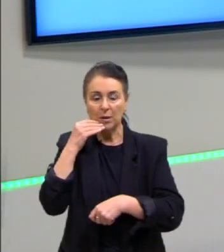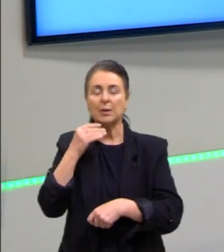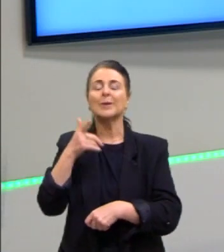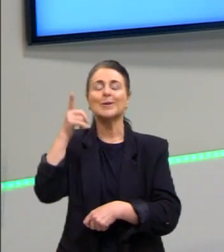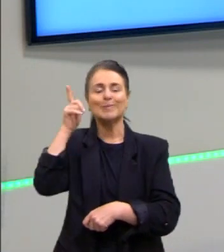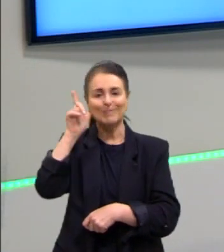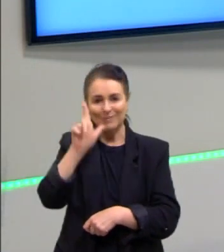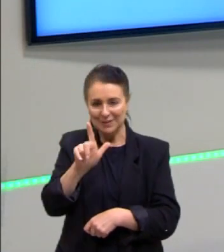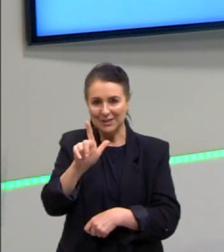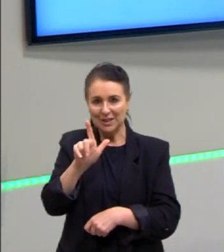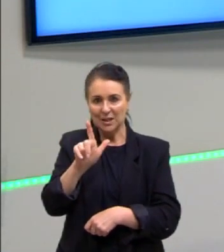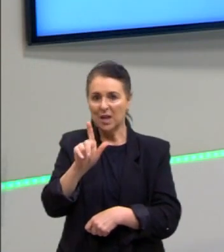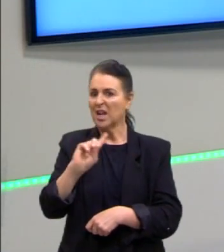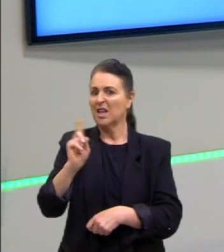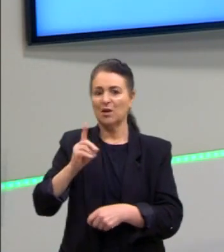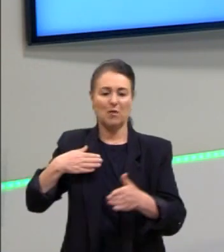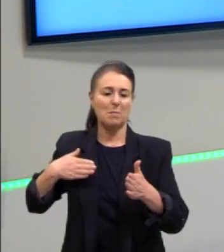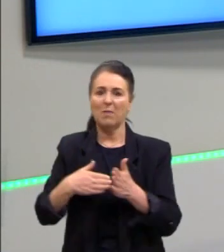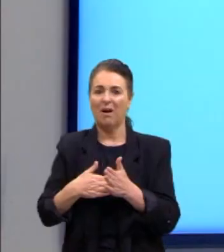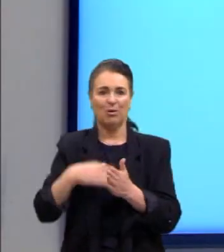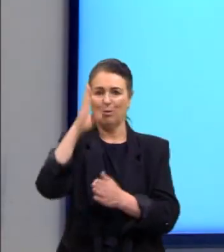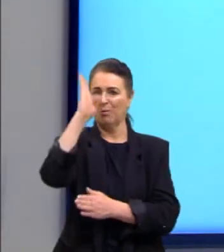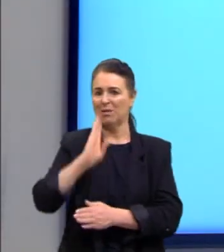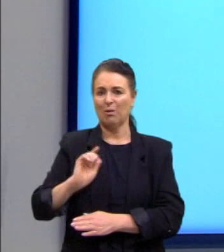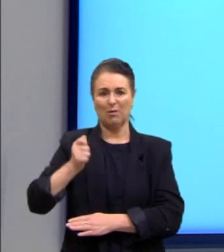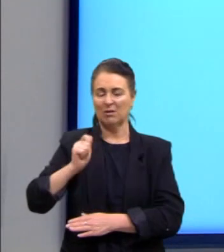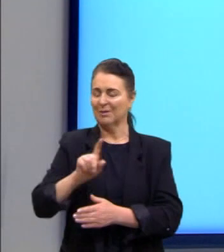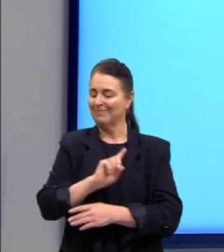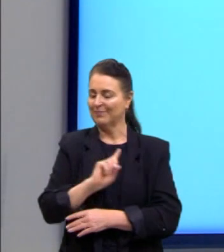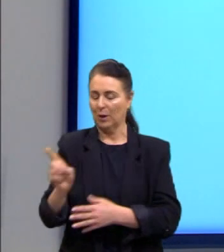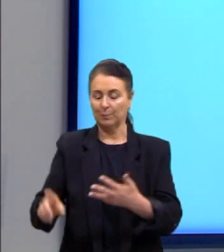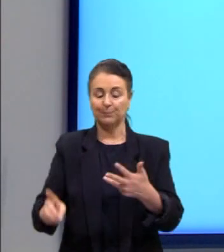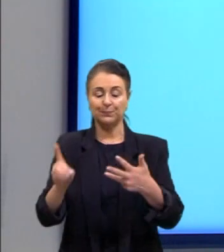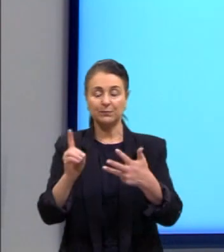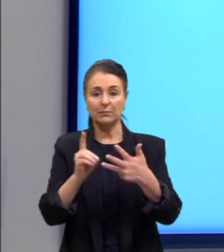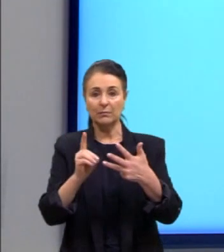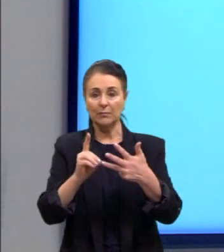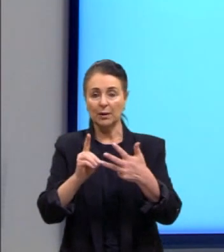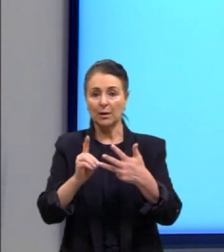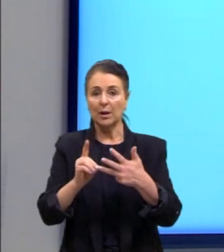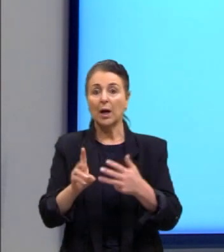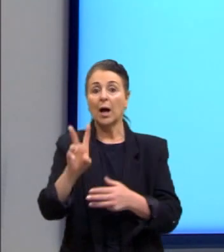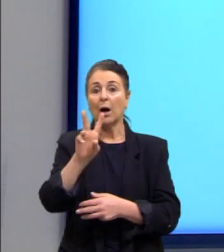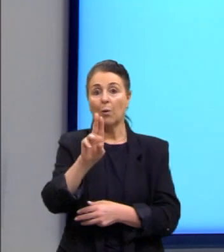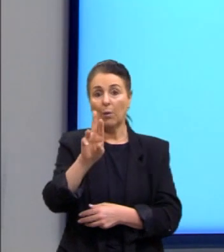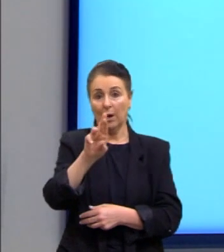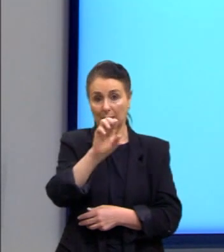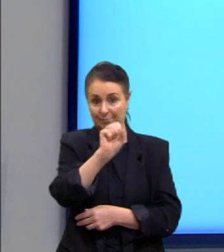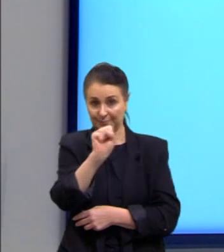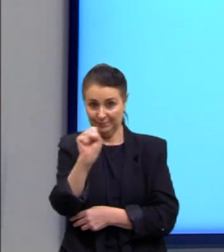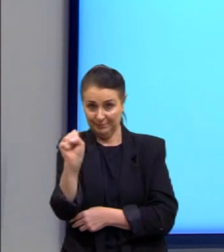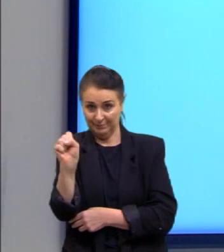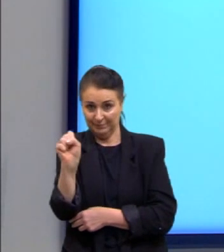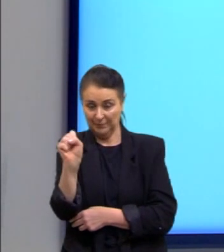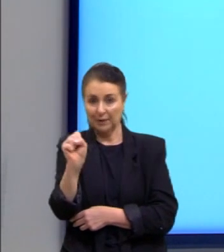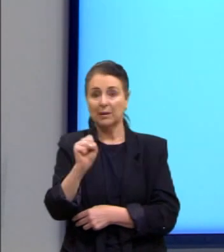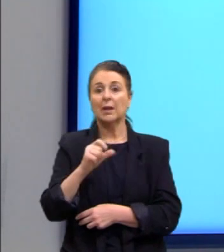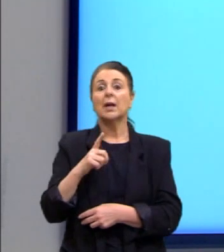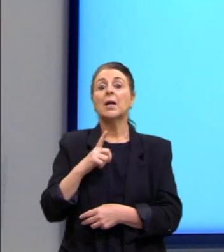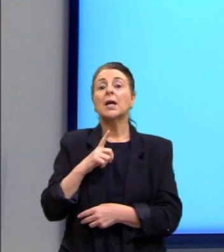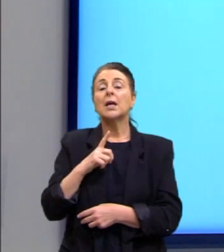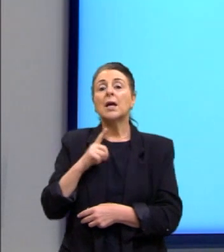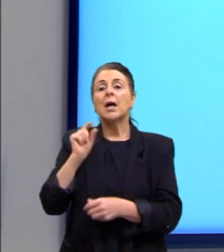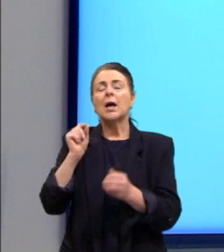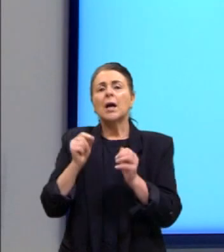esse bloqueio ele não foi muito barrado e a opção de a união das repúblicas socialistas Soviética na URSS